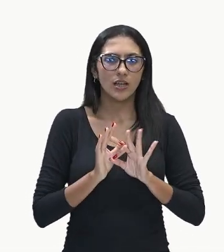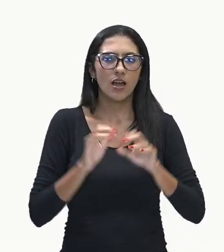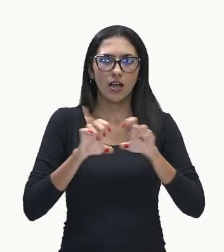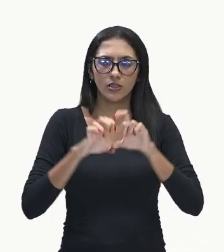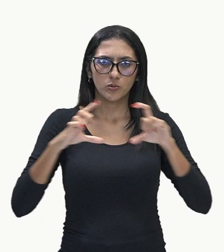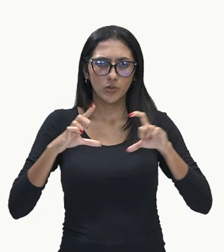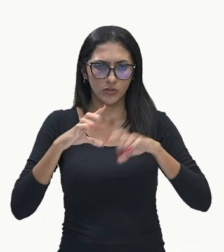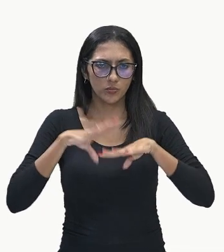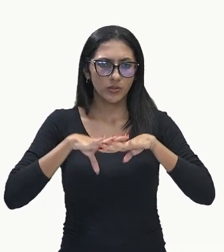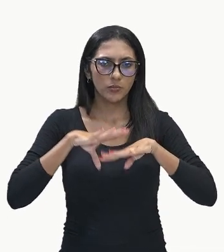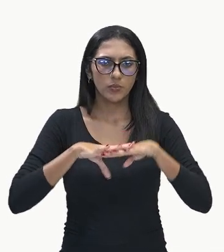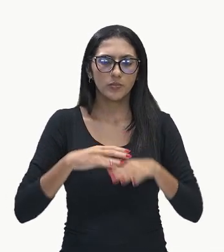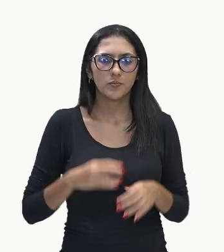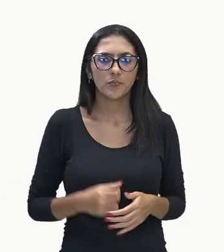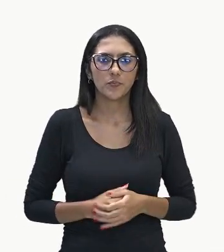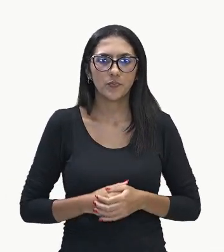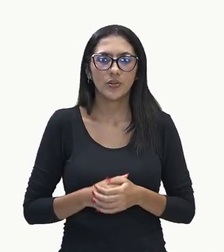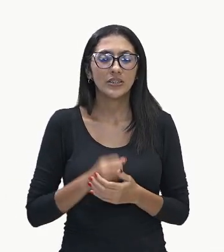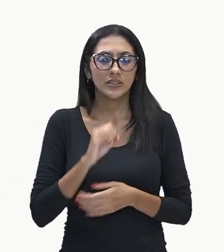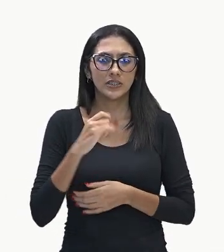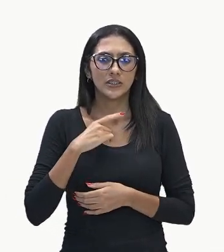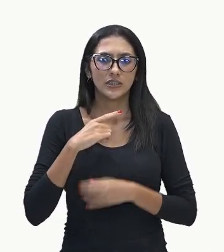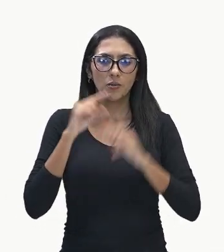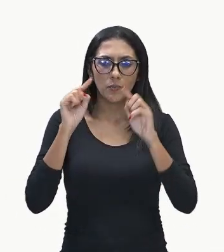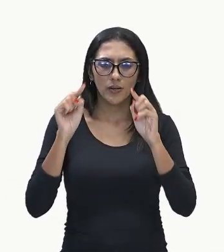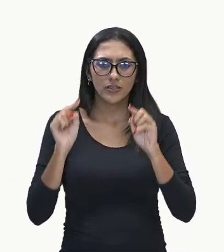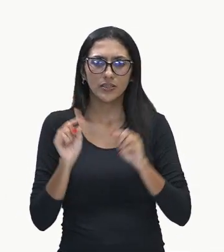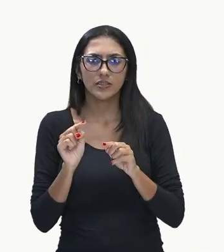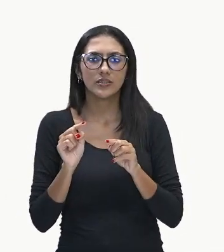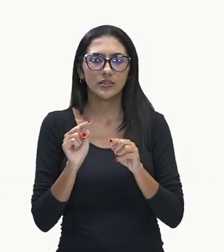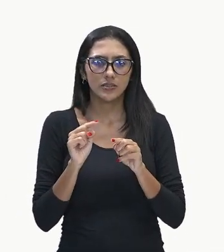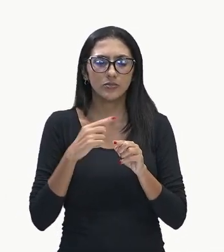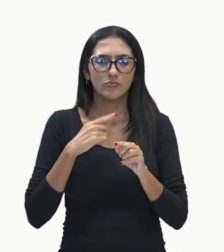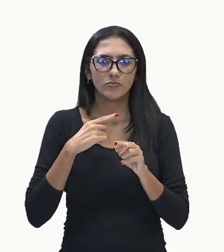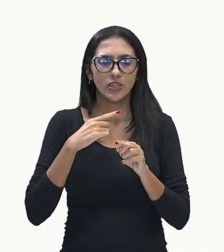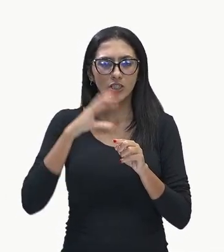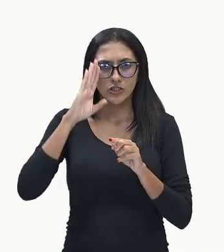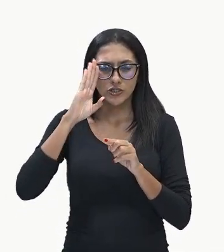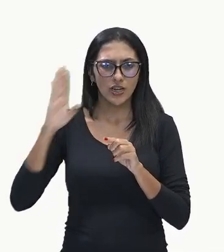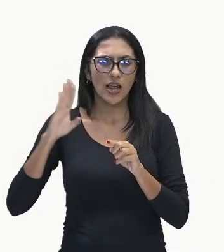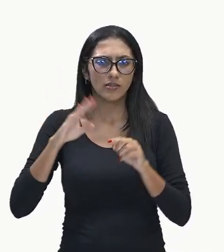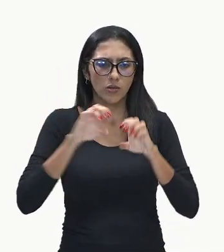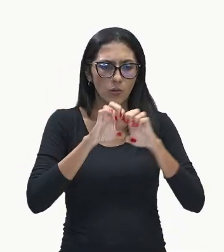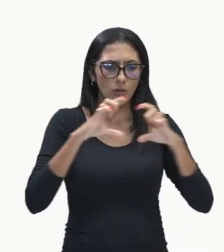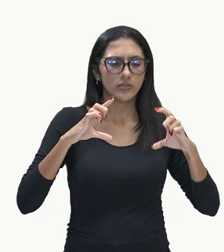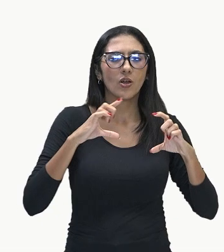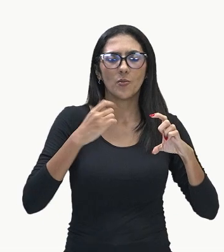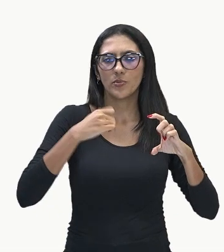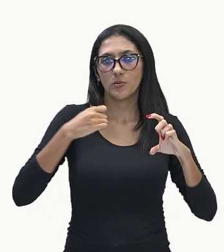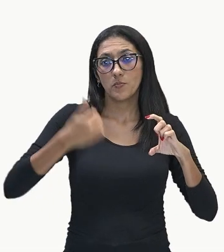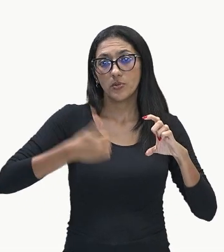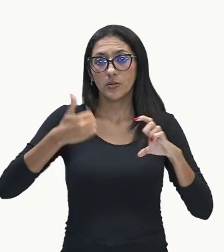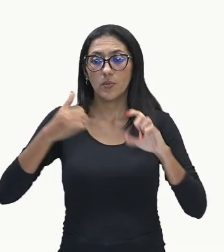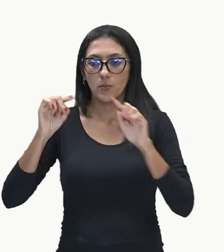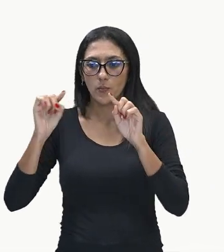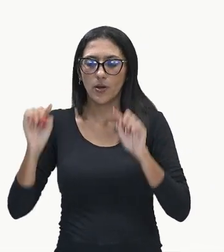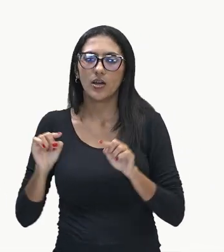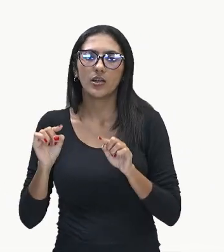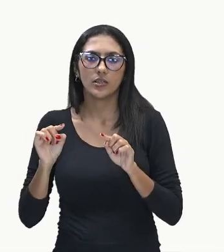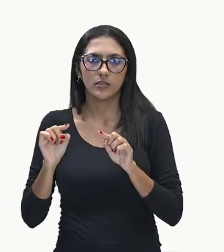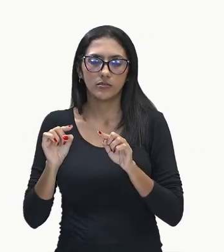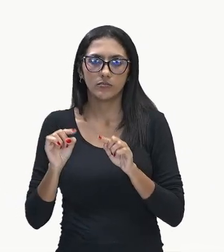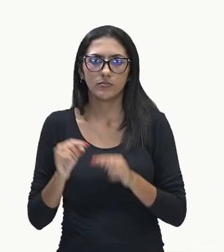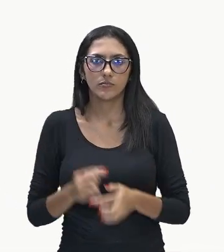certeza. Apareceu parêntese, não comece resolvendo logo a equação. Resolva esse parêntese primeiro. Como é que